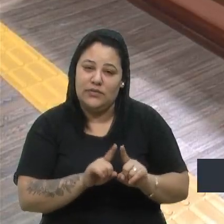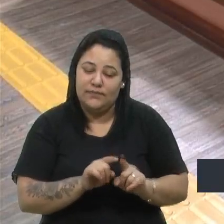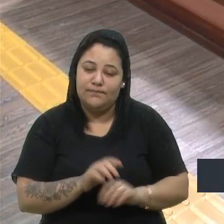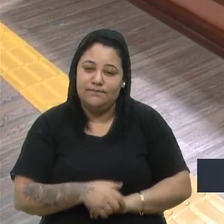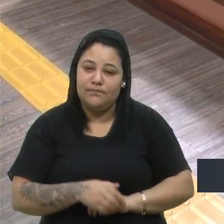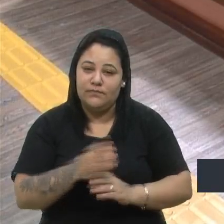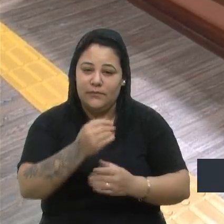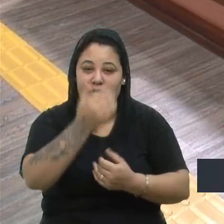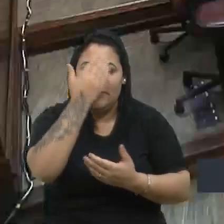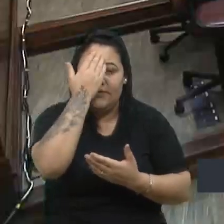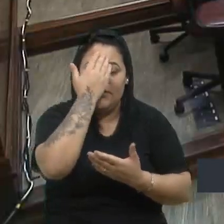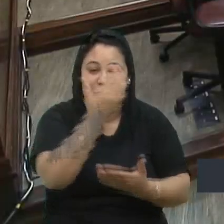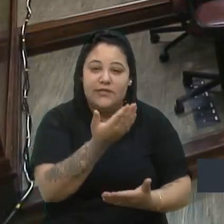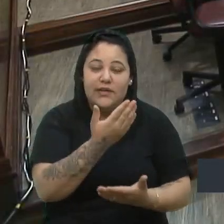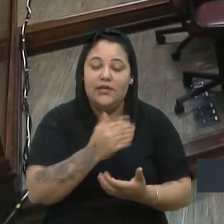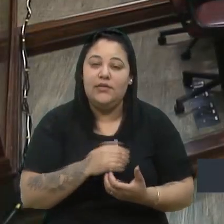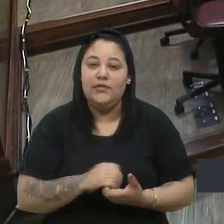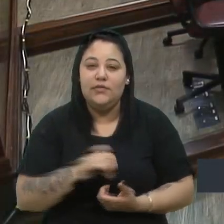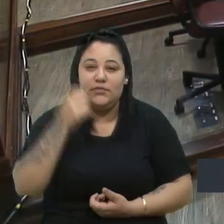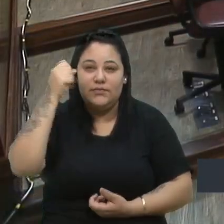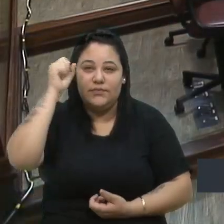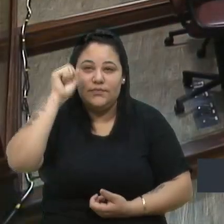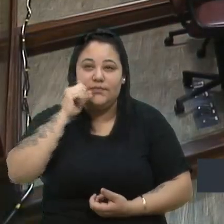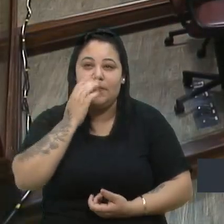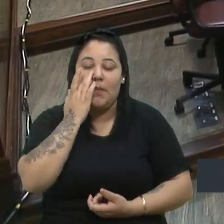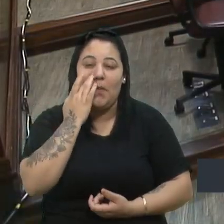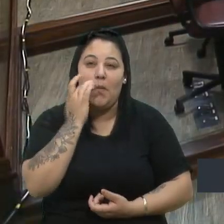Vereador Xuxa, com a palavra.